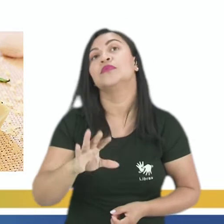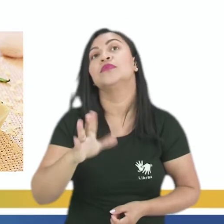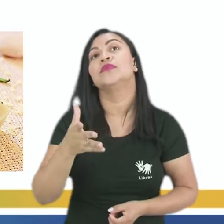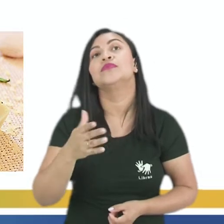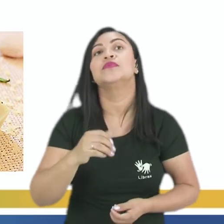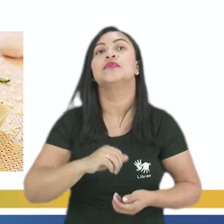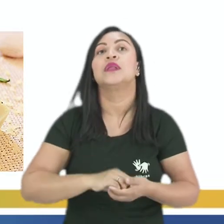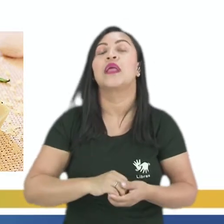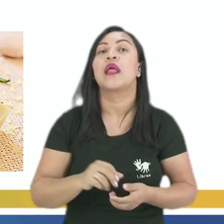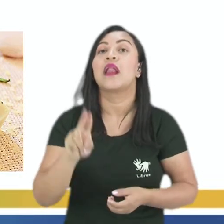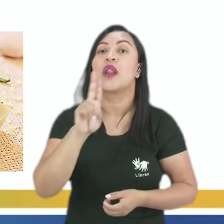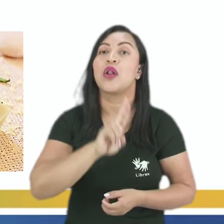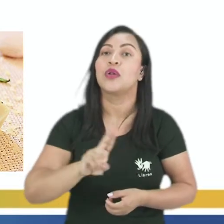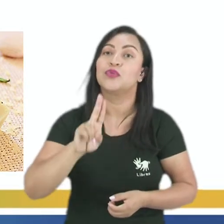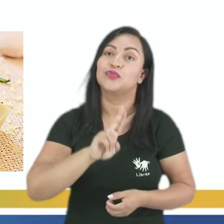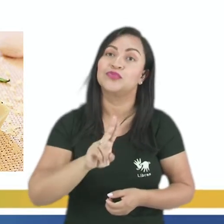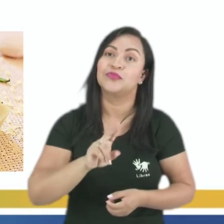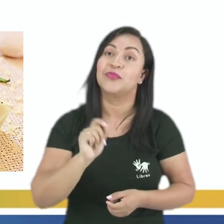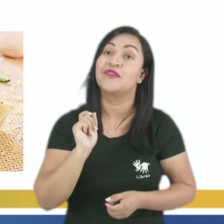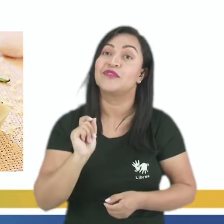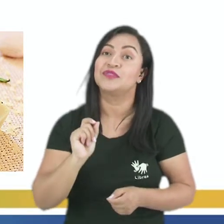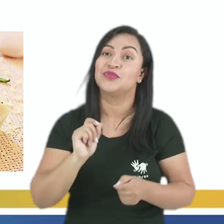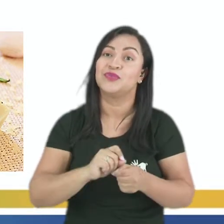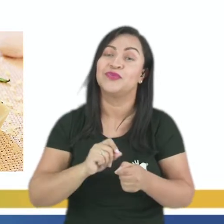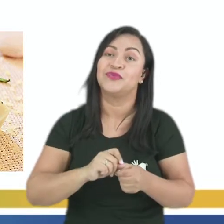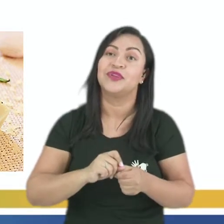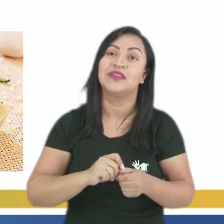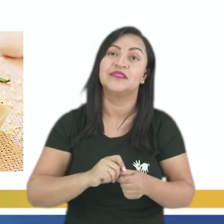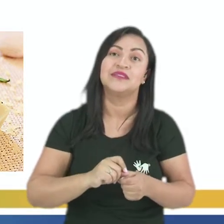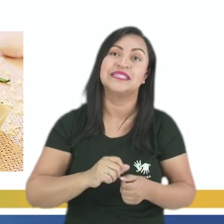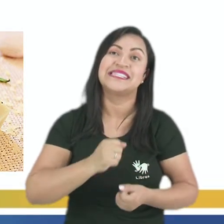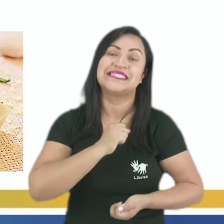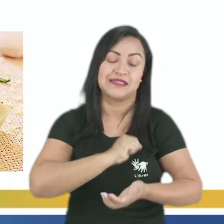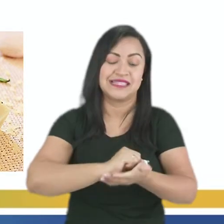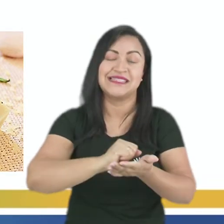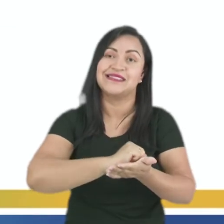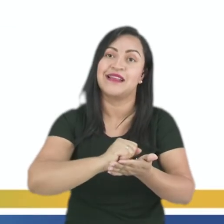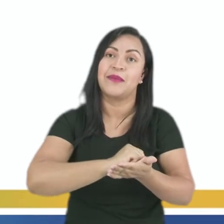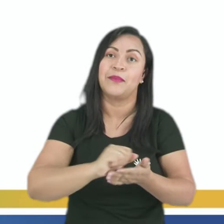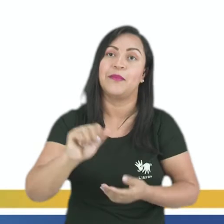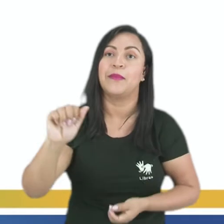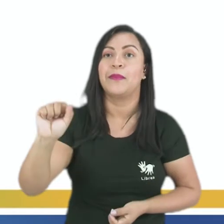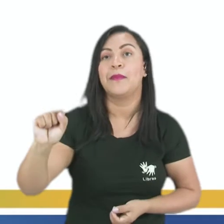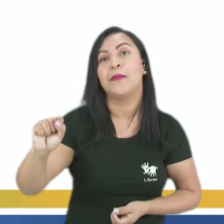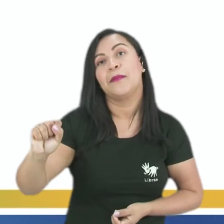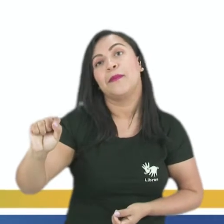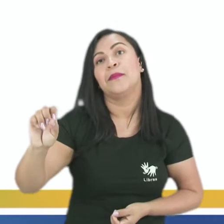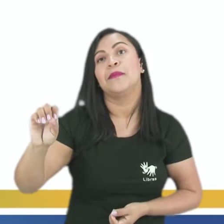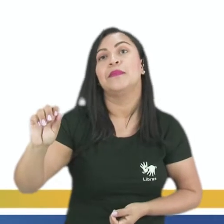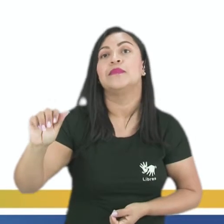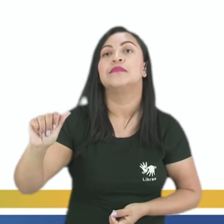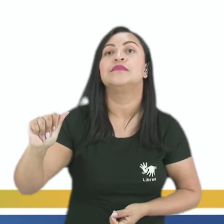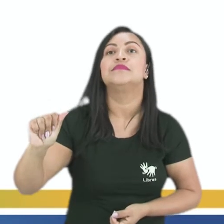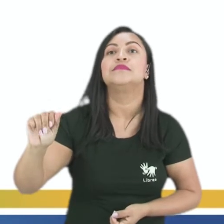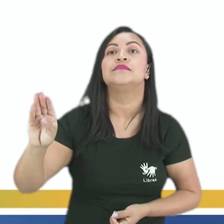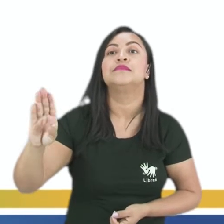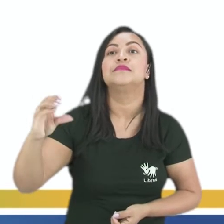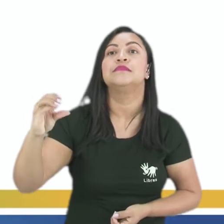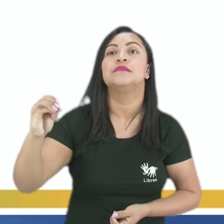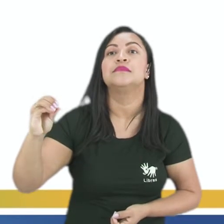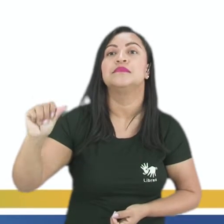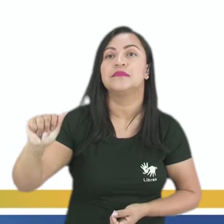e é utilizado na fabricação dos sabões. Eu trouxe mais alguns exemplos de bases para que vocês